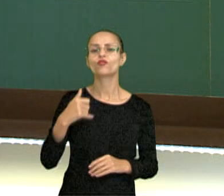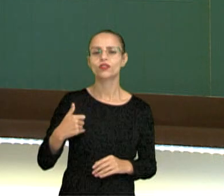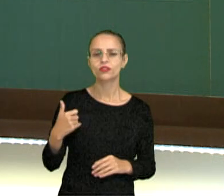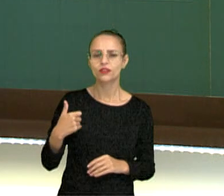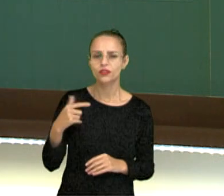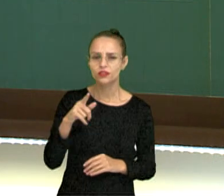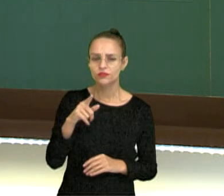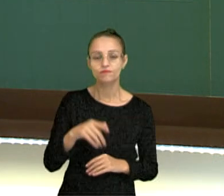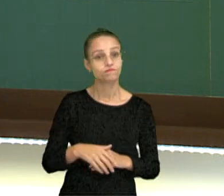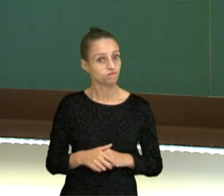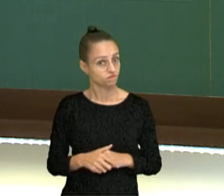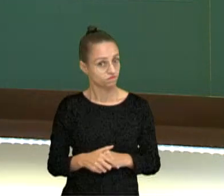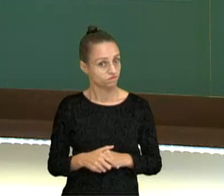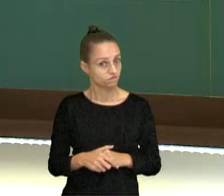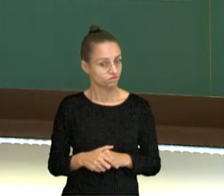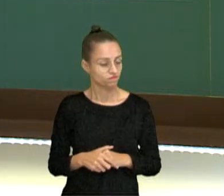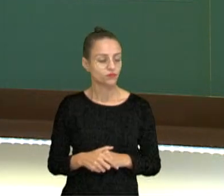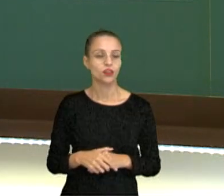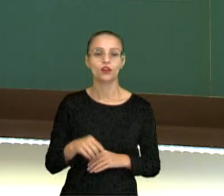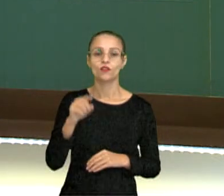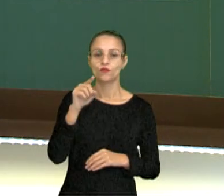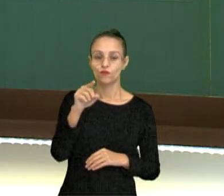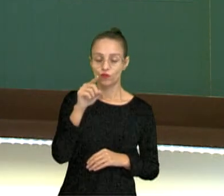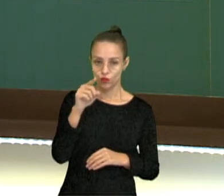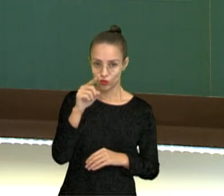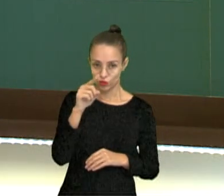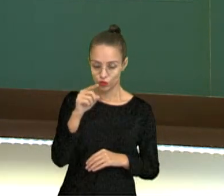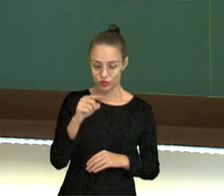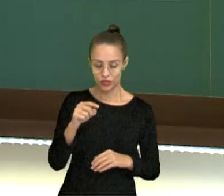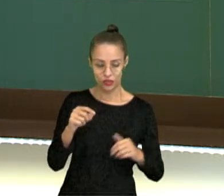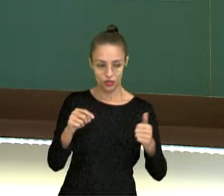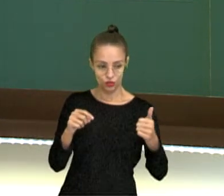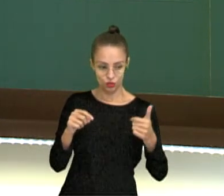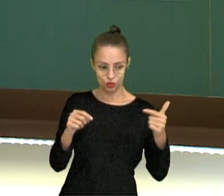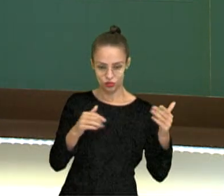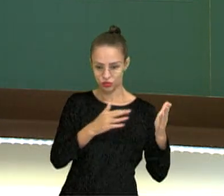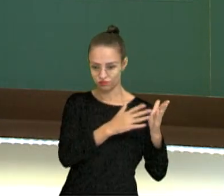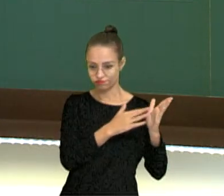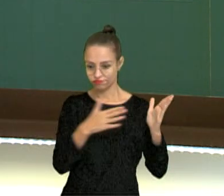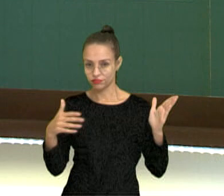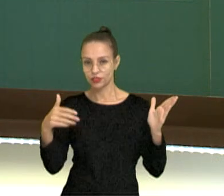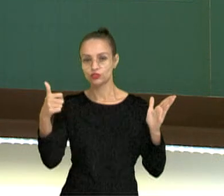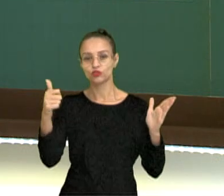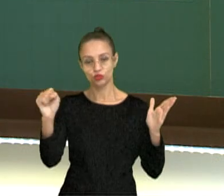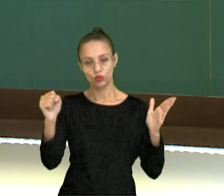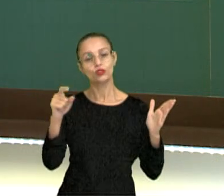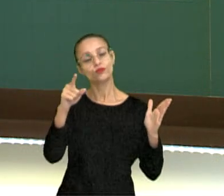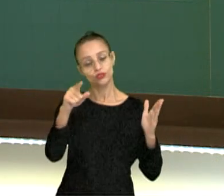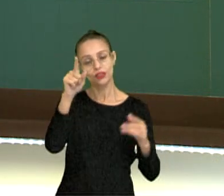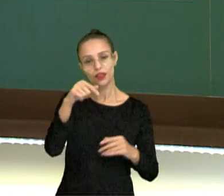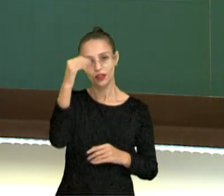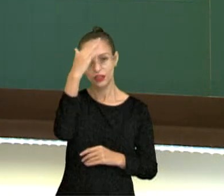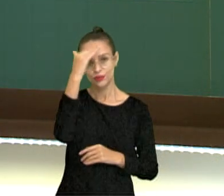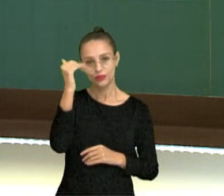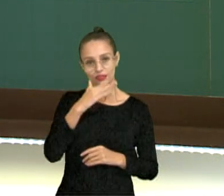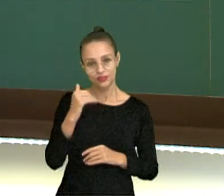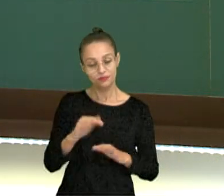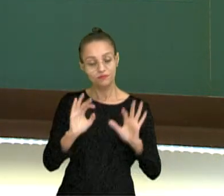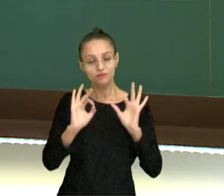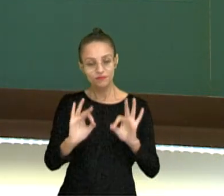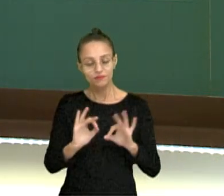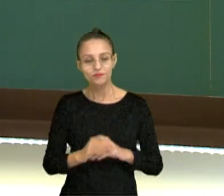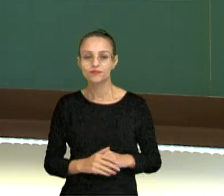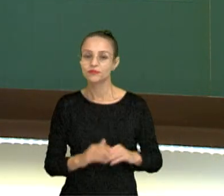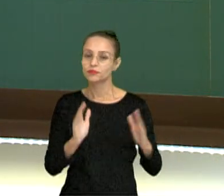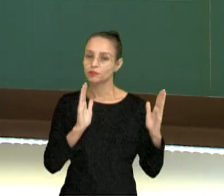tem? Se você compreende de 12 até 18, você está na adolescência. Realmente, é